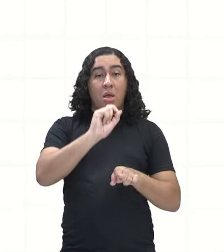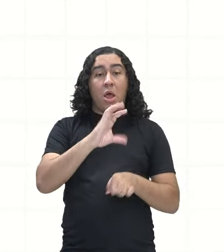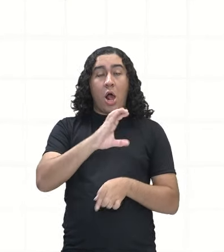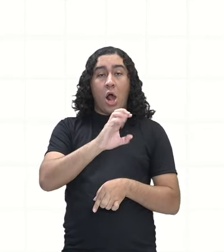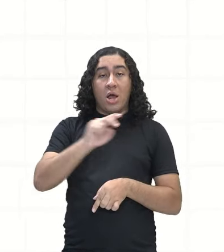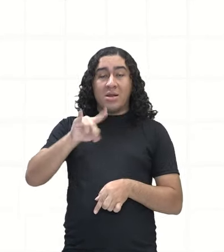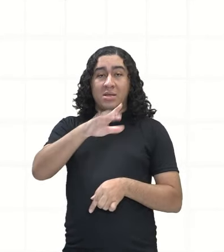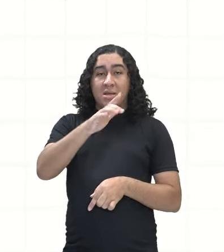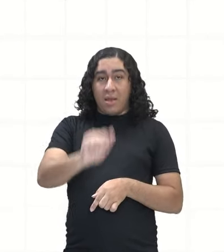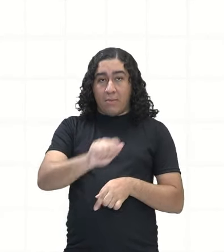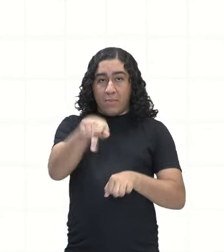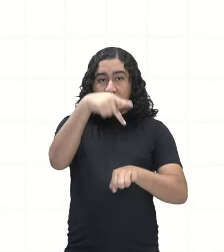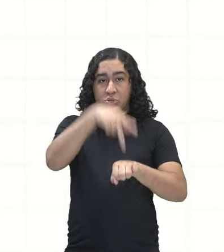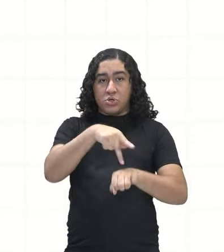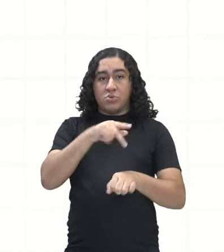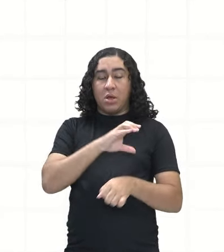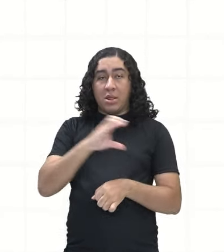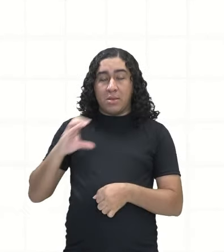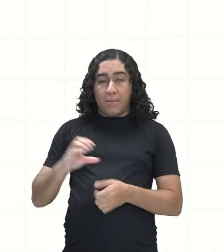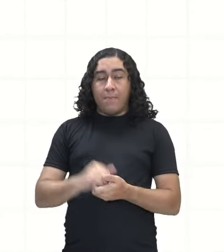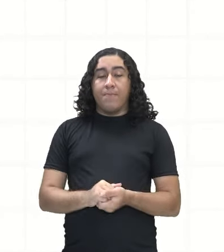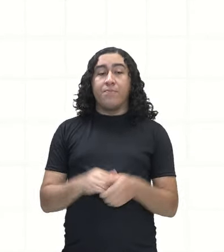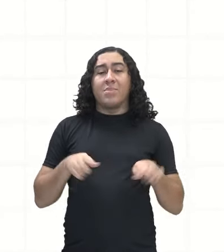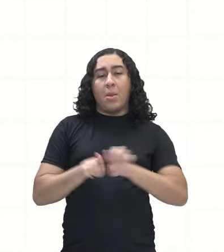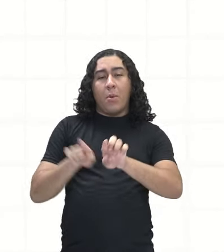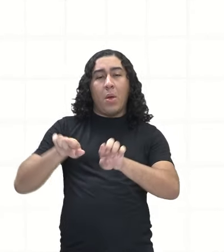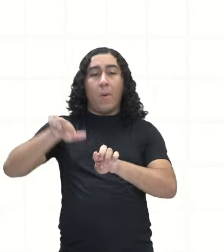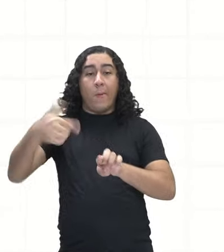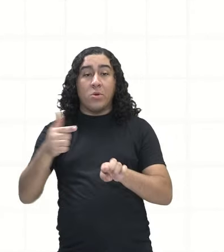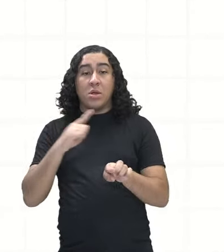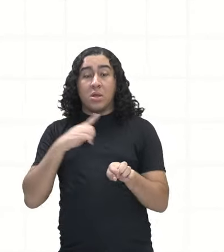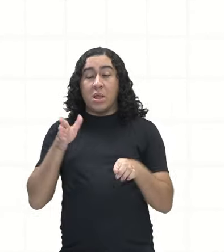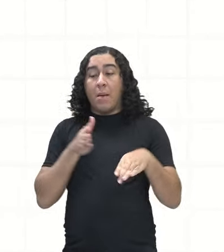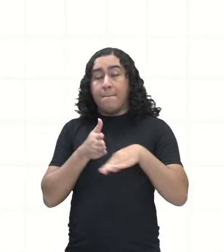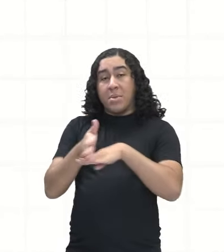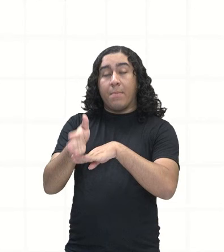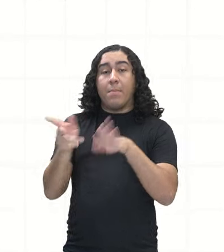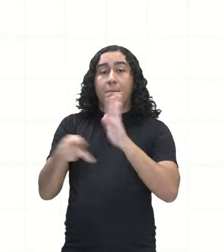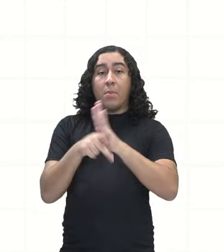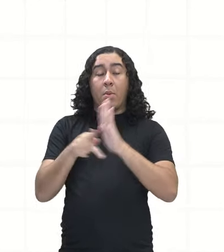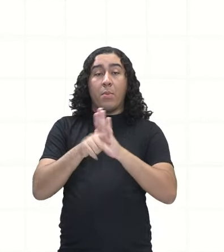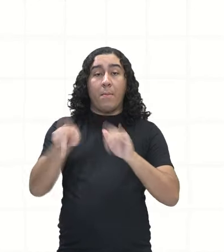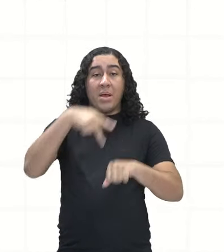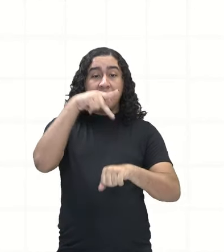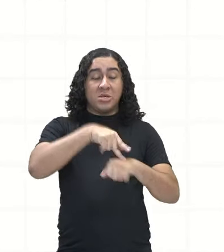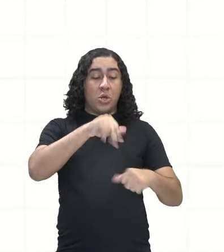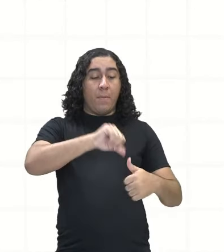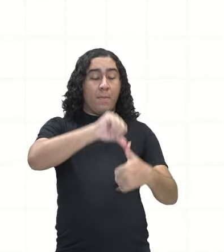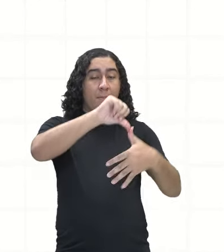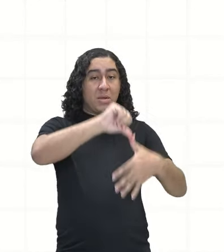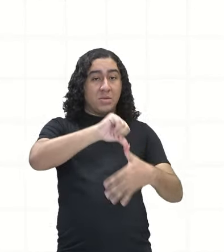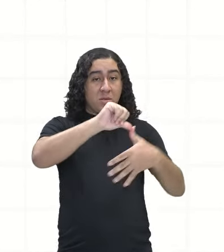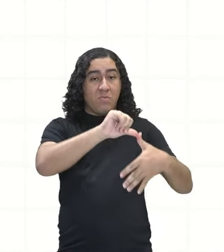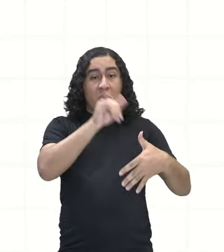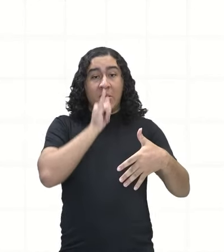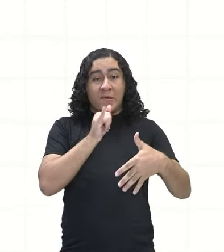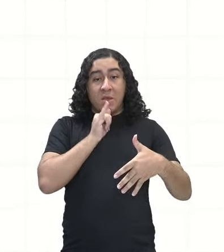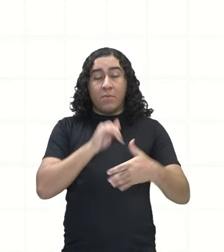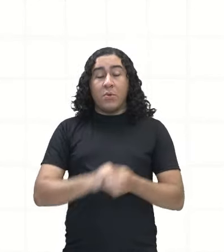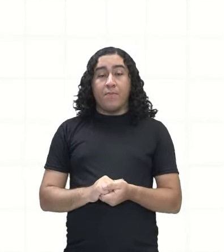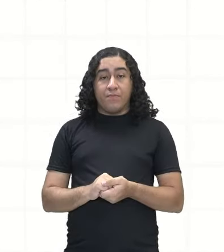certo uma outra parte desses migrantes se direcionaram a países da América do Sul por exemplo é o caso da